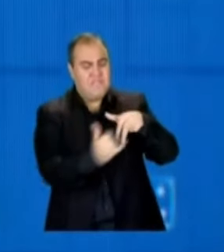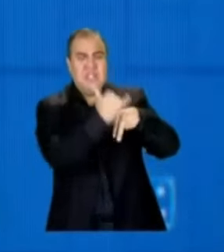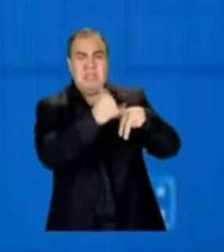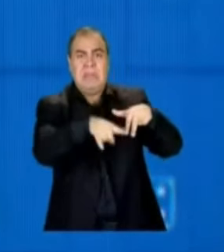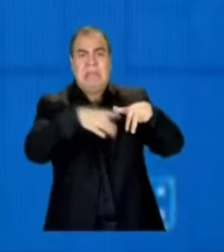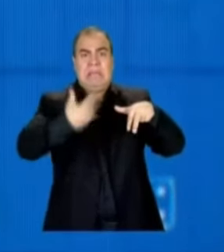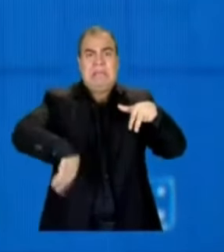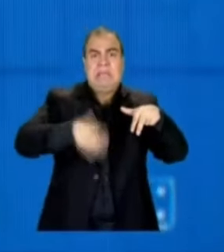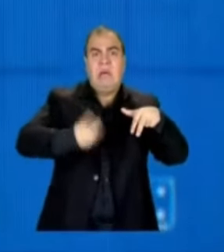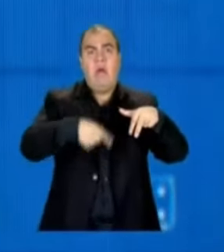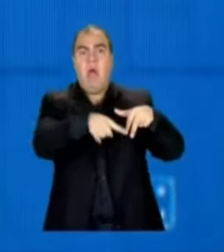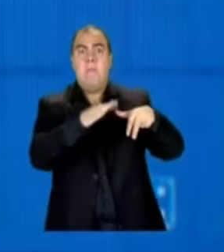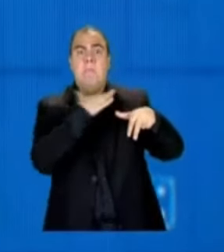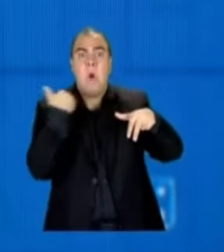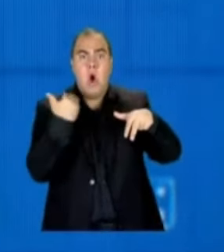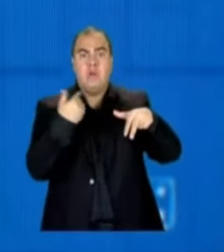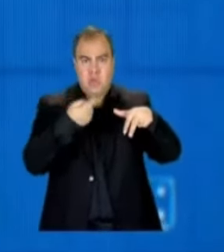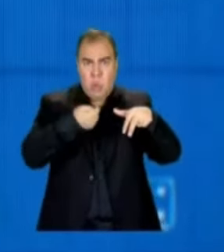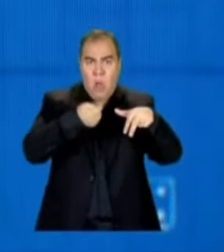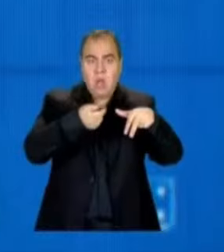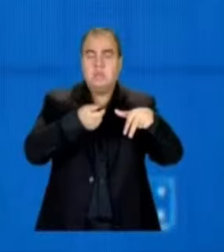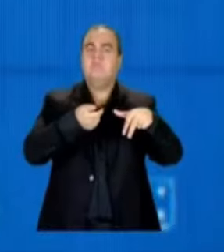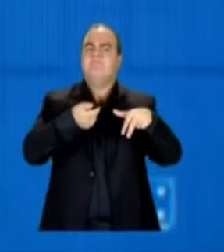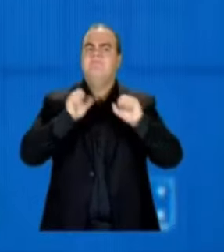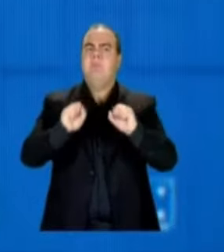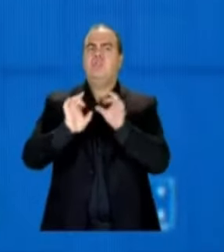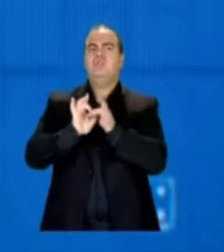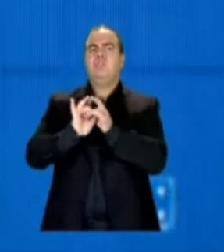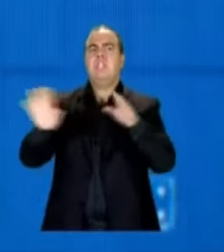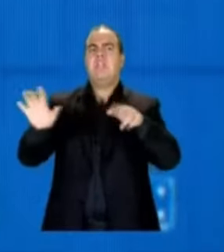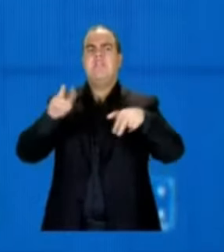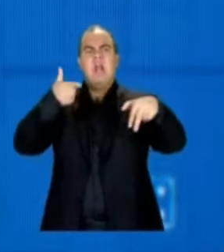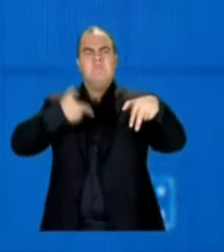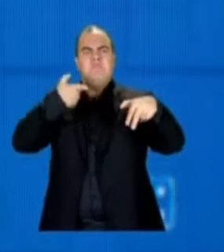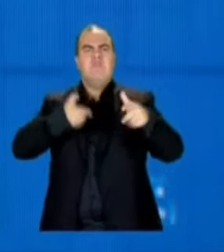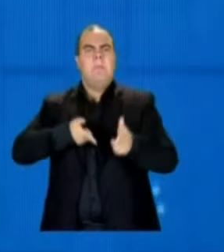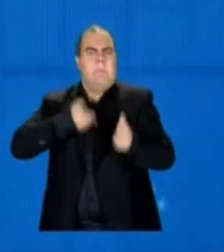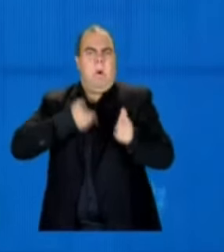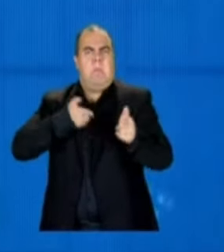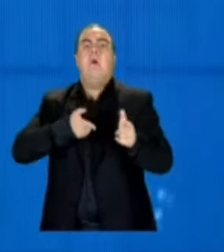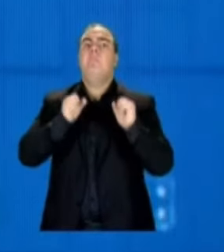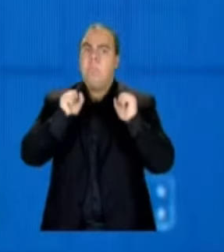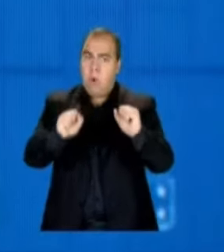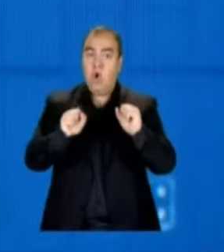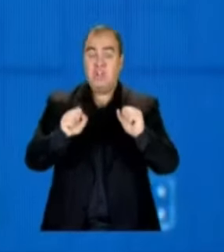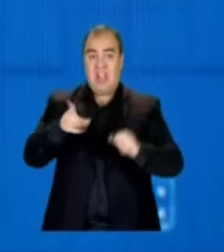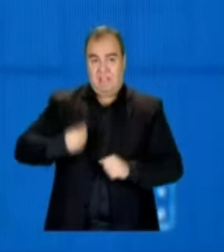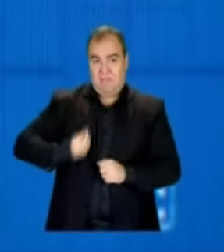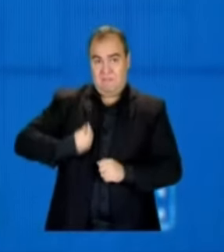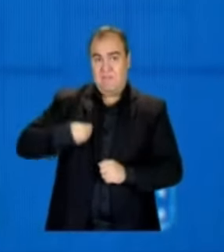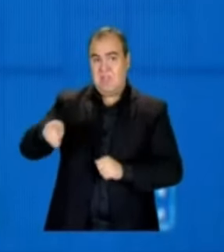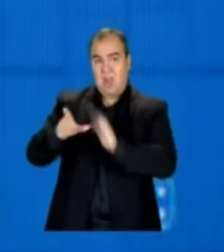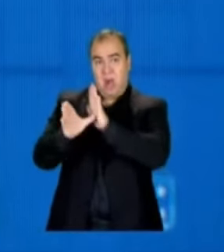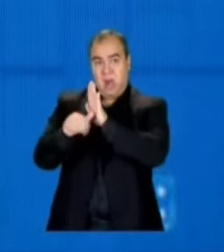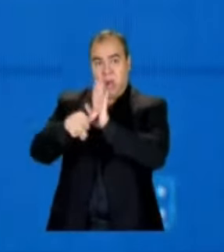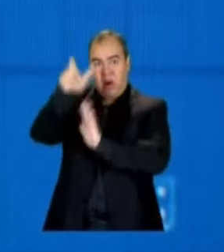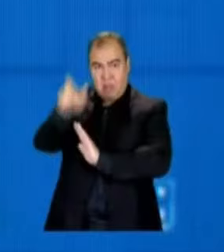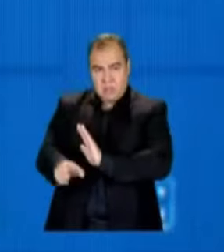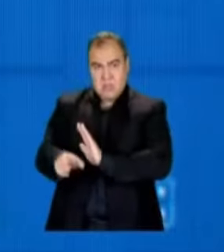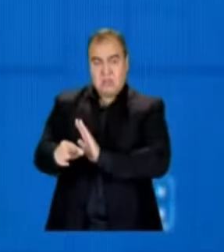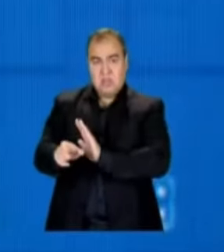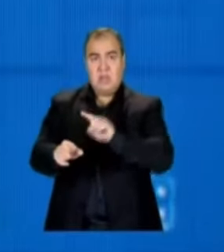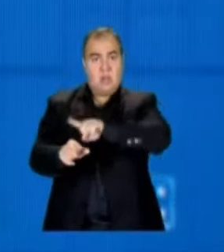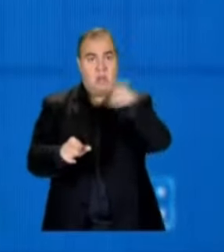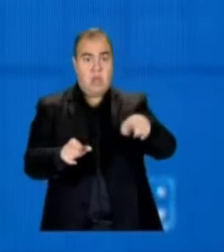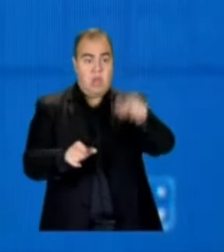morte será autorizado o uso de arma letal Sim porque entre a vida do bandido que não se entrega e a